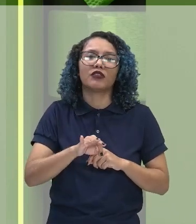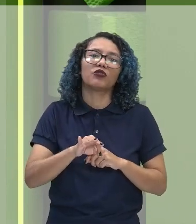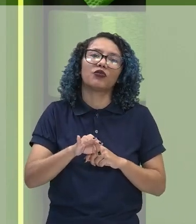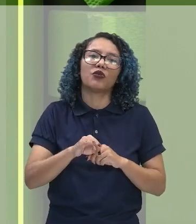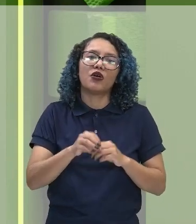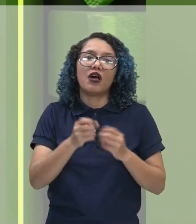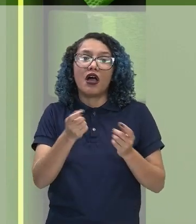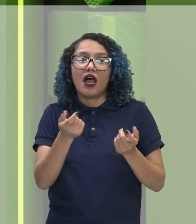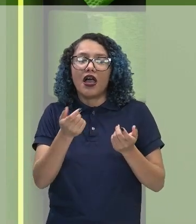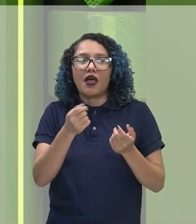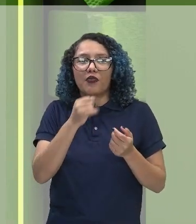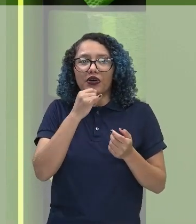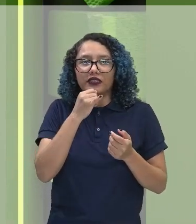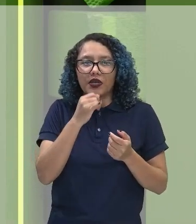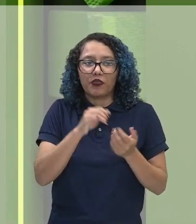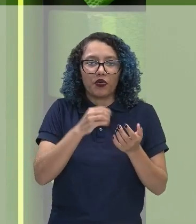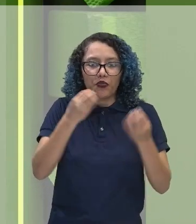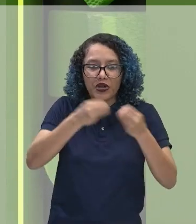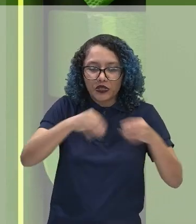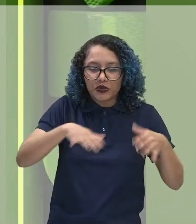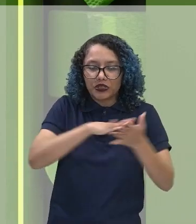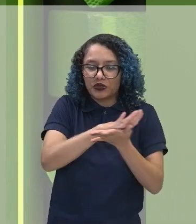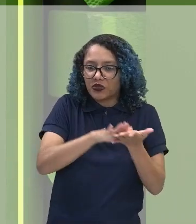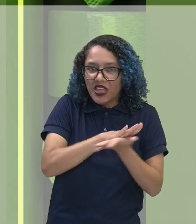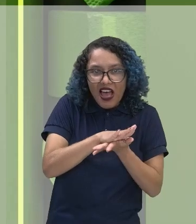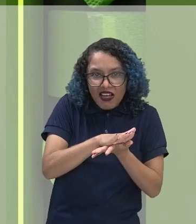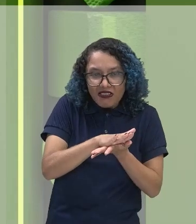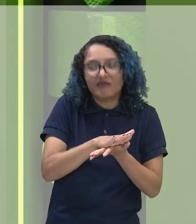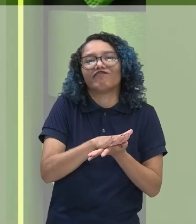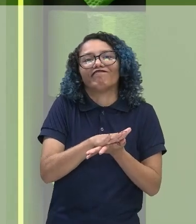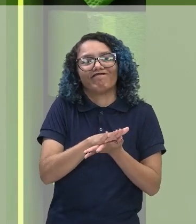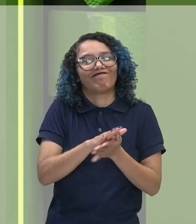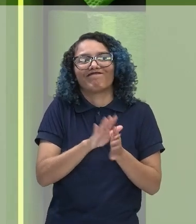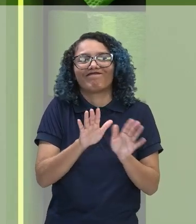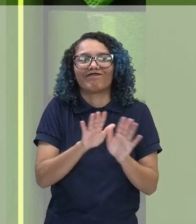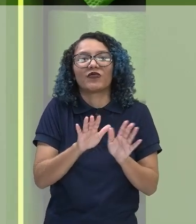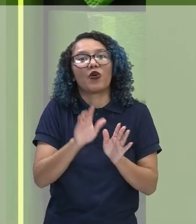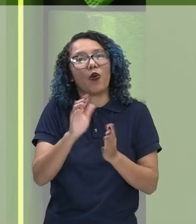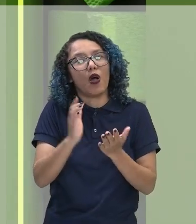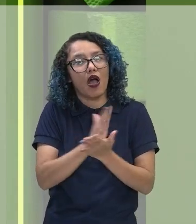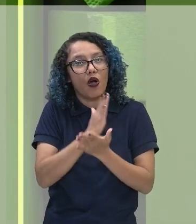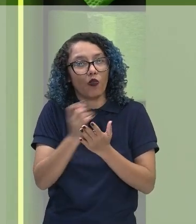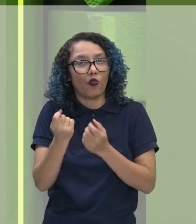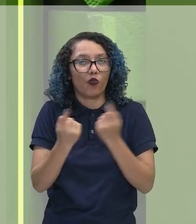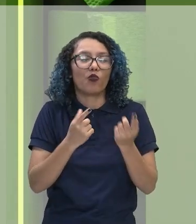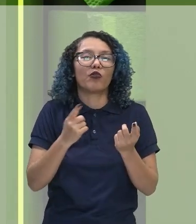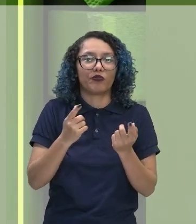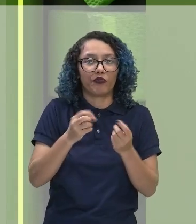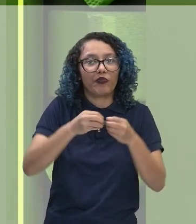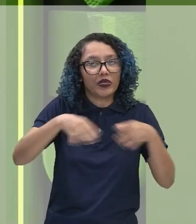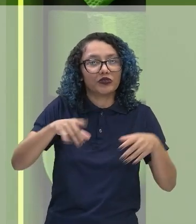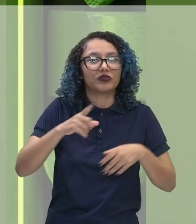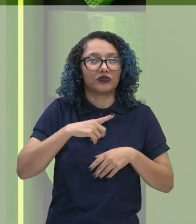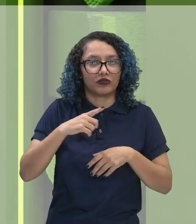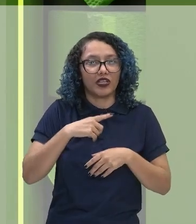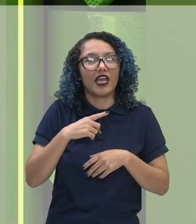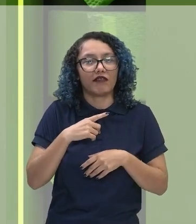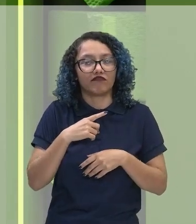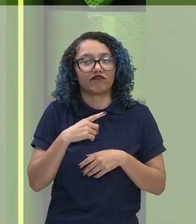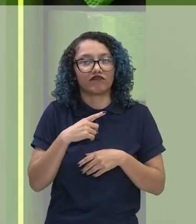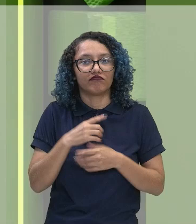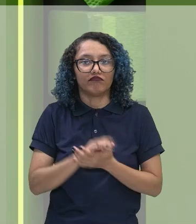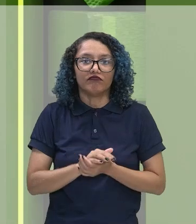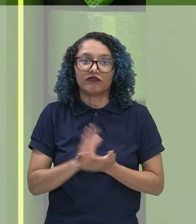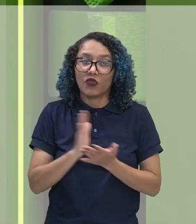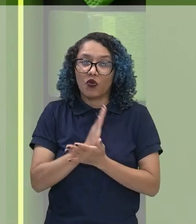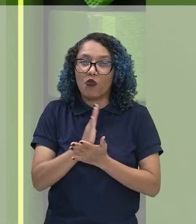tá? Algumas delas podem causar impactos, e aí a gente pode dizer que impacto pode ser qualquer mudança significativa no